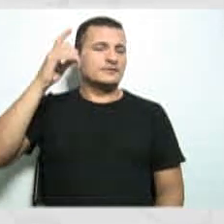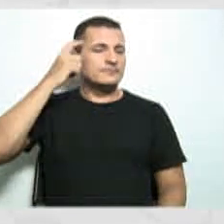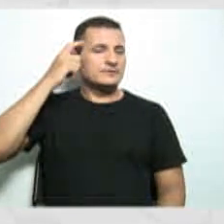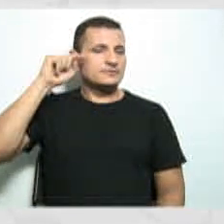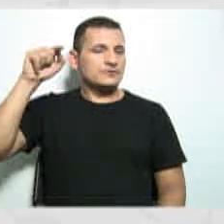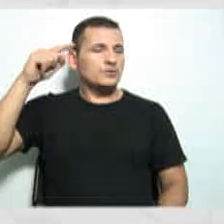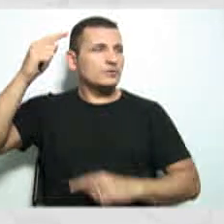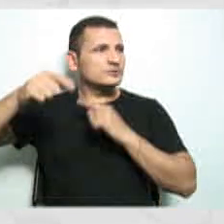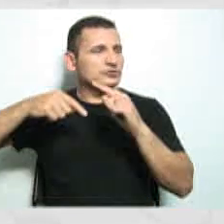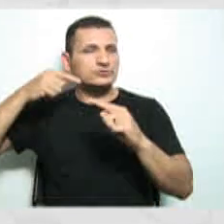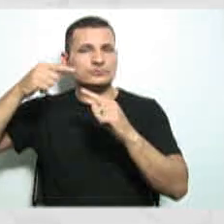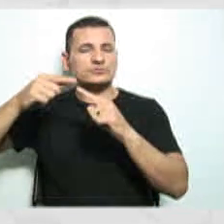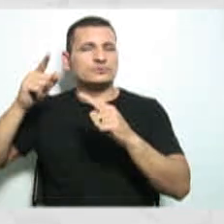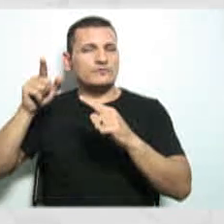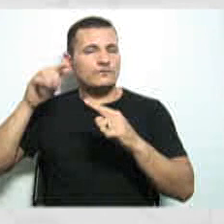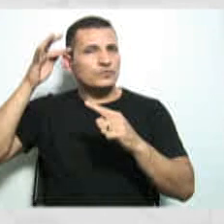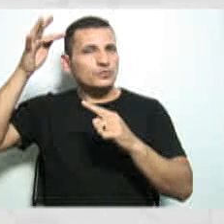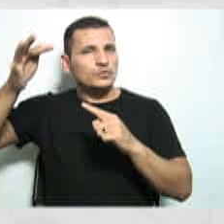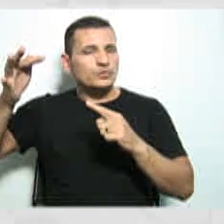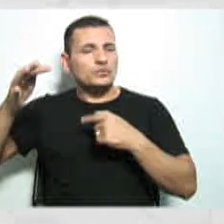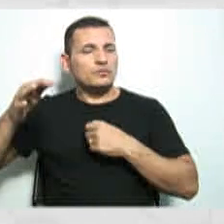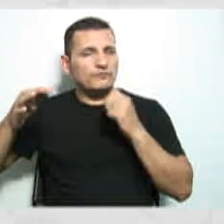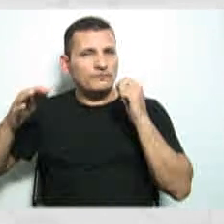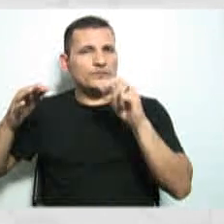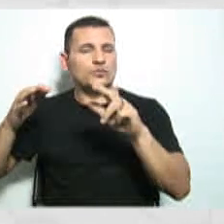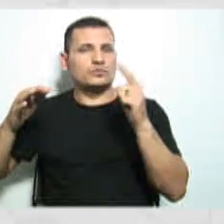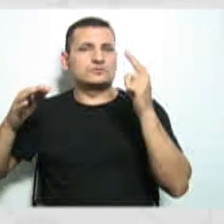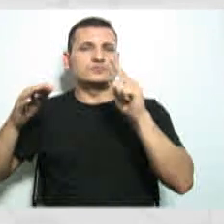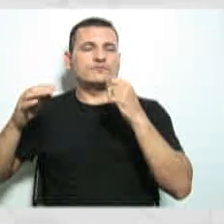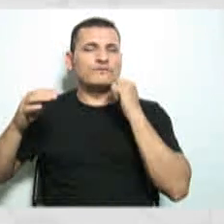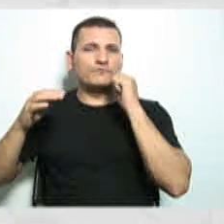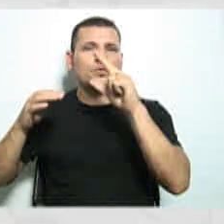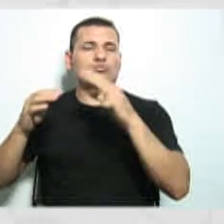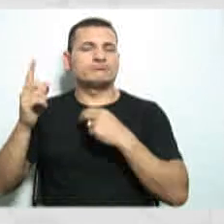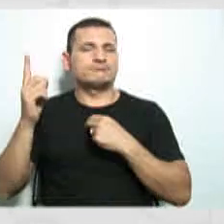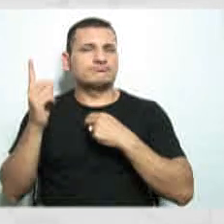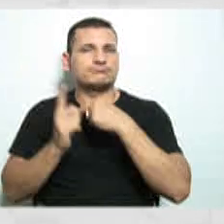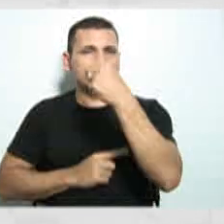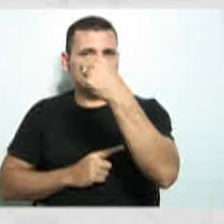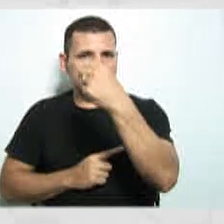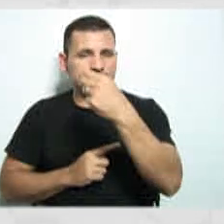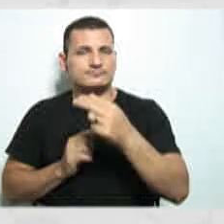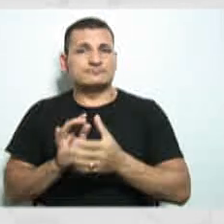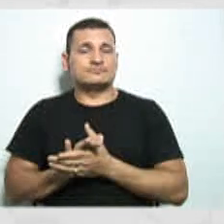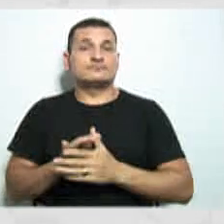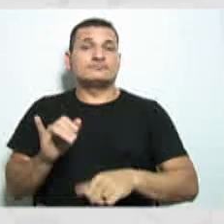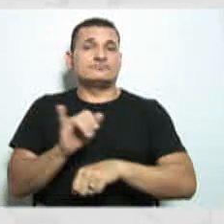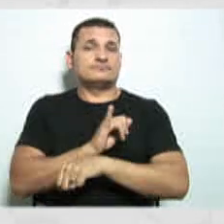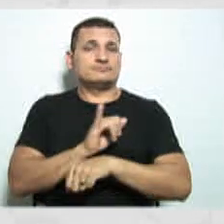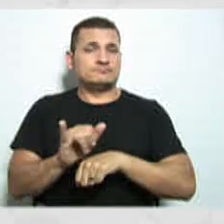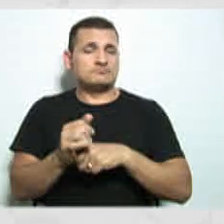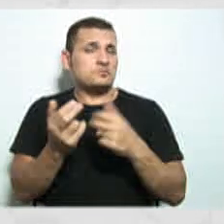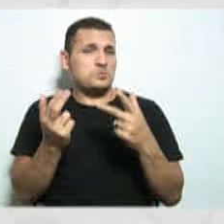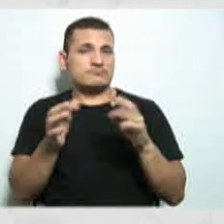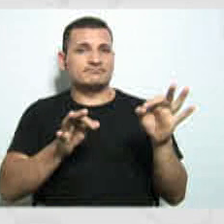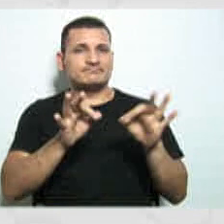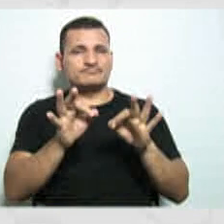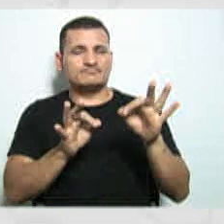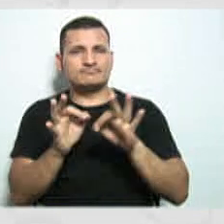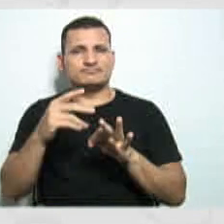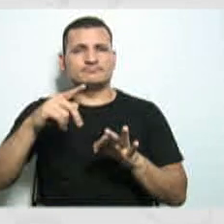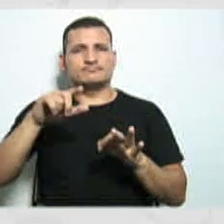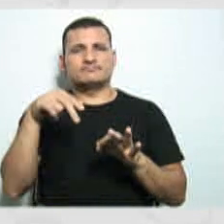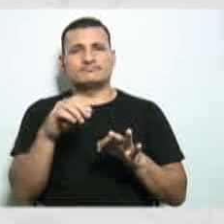nesse objetivo e eu vou chegar, eu vou vencer, né? Então aqui, ó, a estratégia compreende esse plano, né, para a